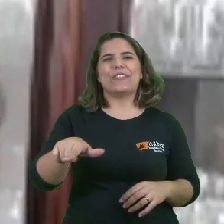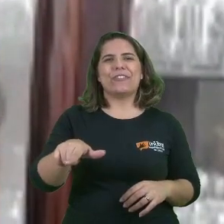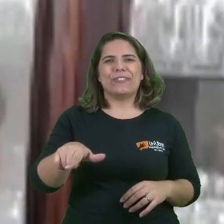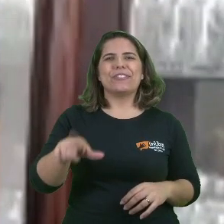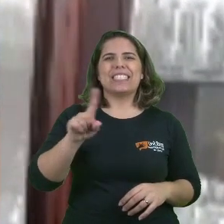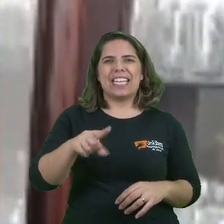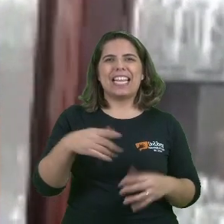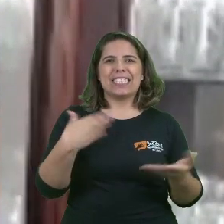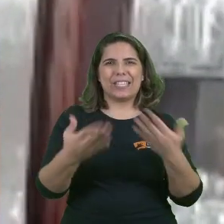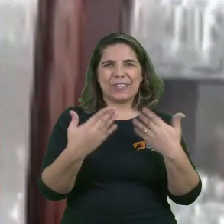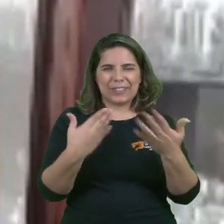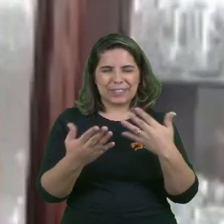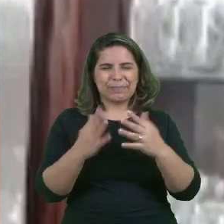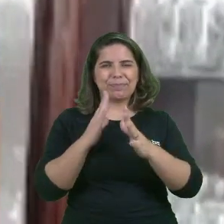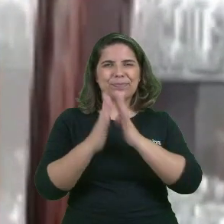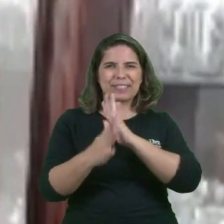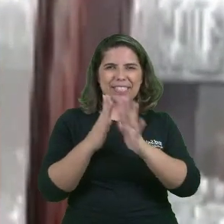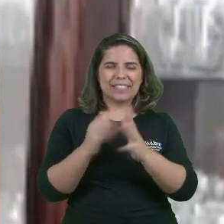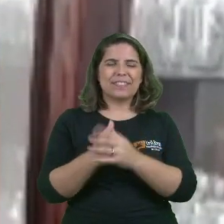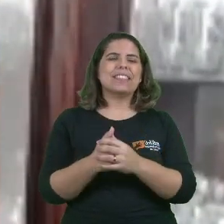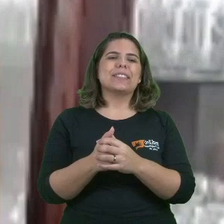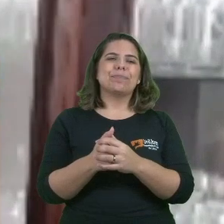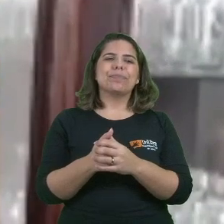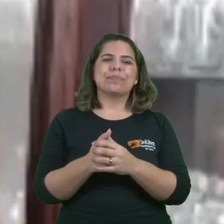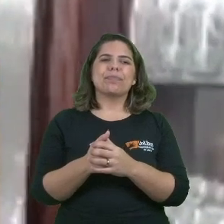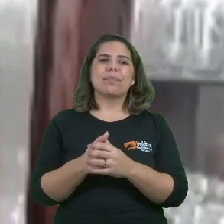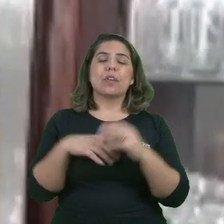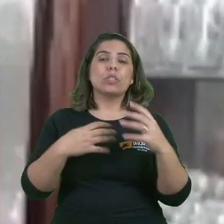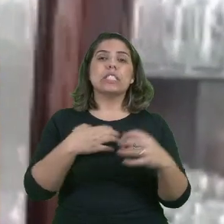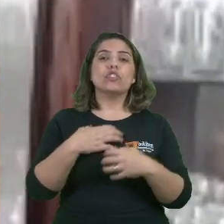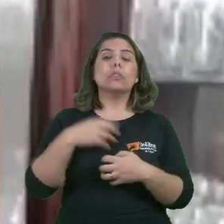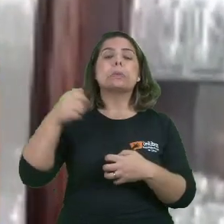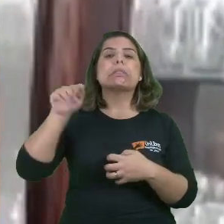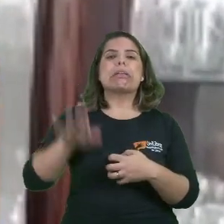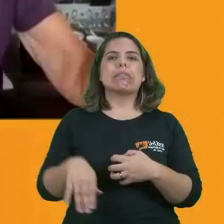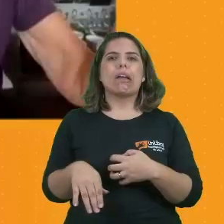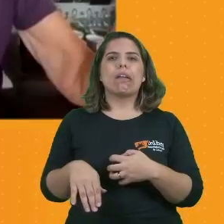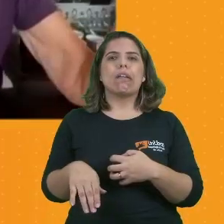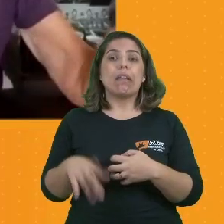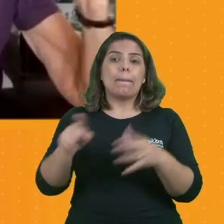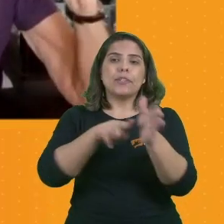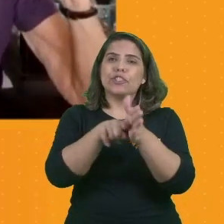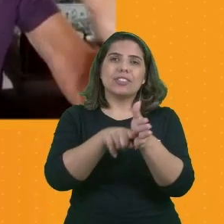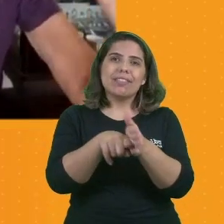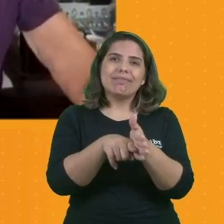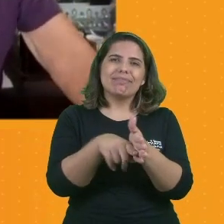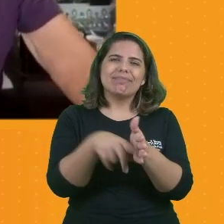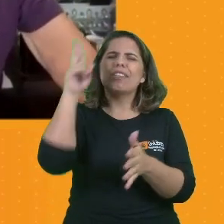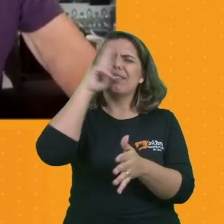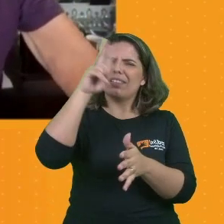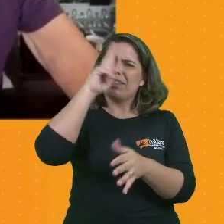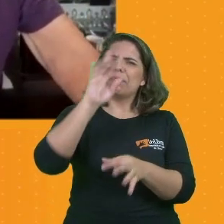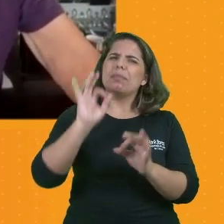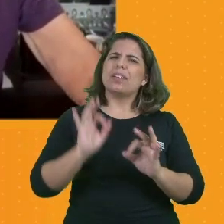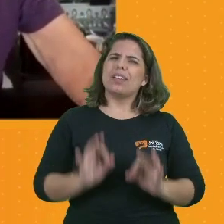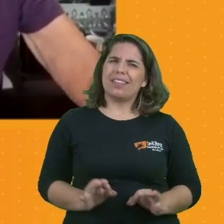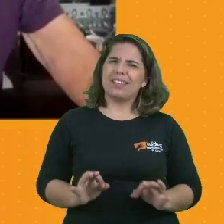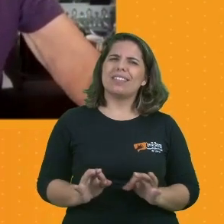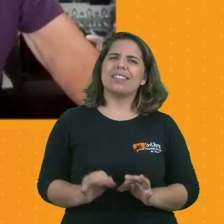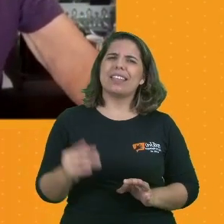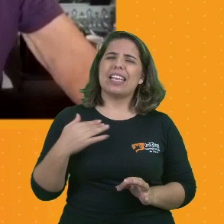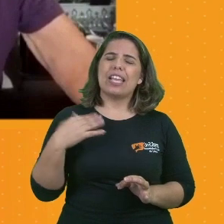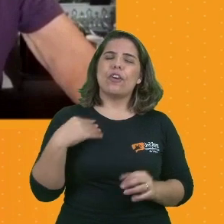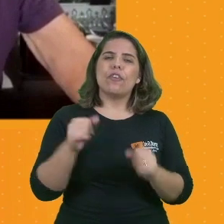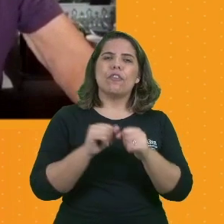nessa nossa interlocução Com certeza o sentido da vida eu me lembro muito bem e